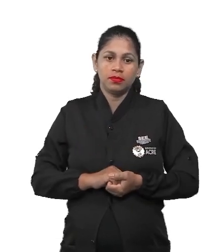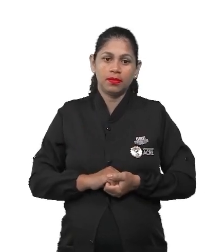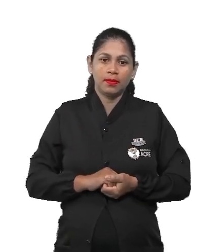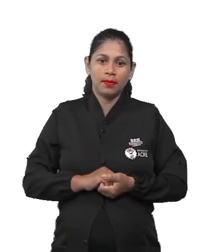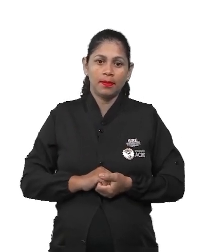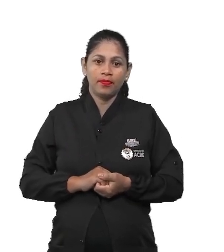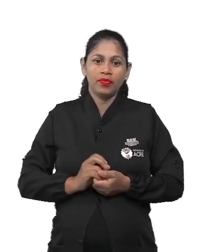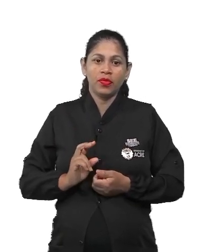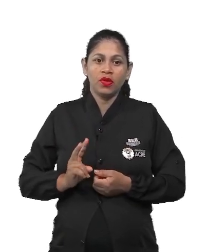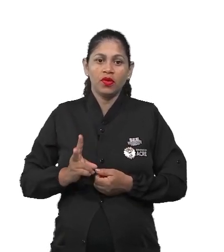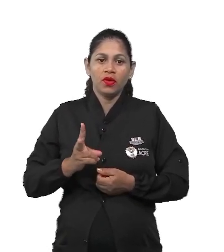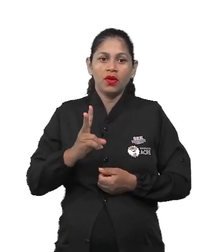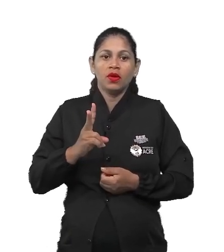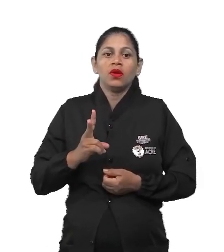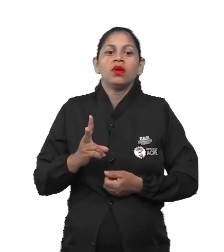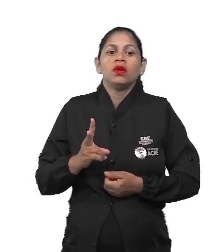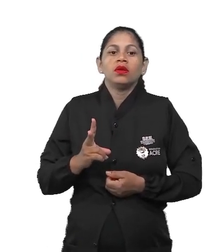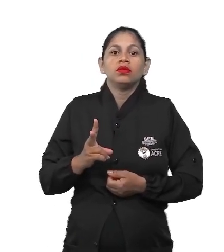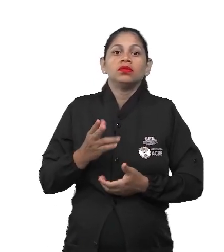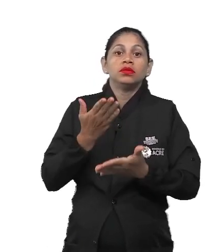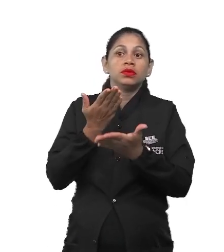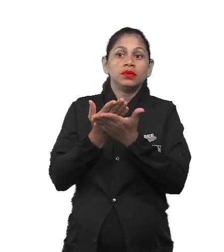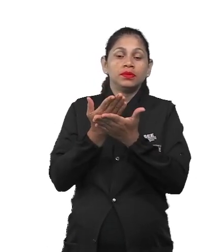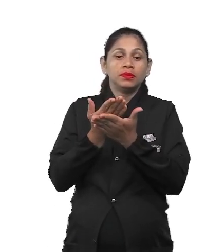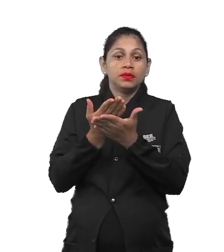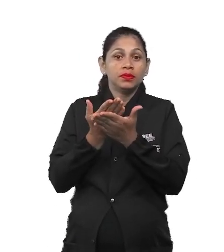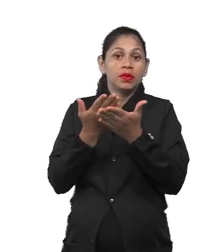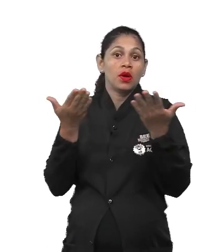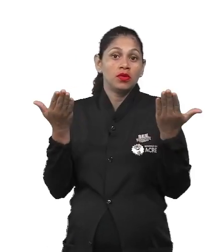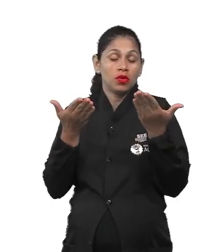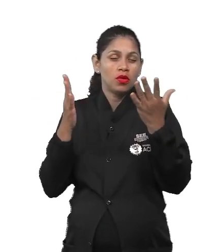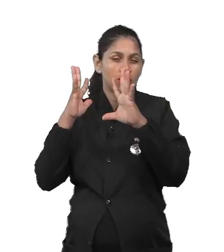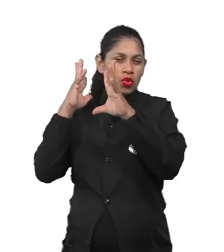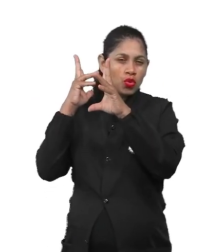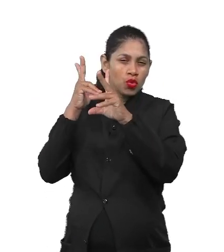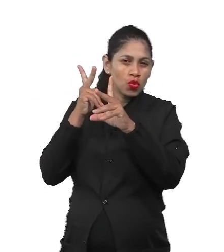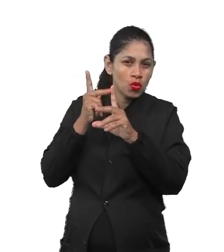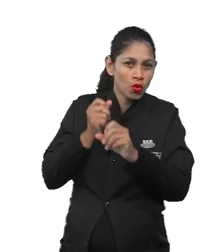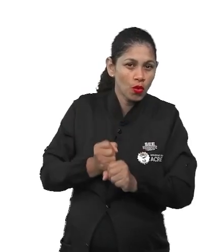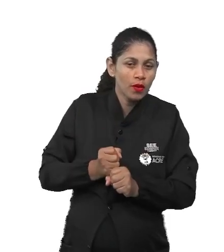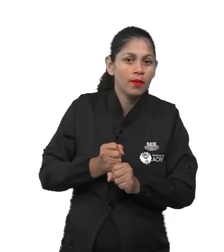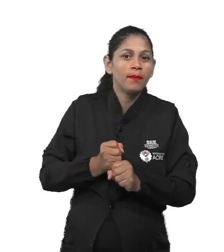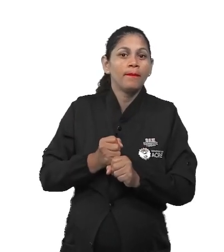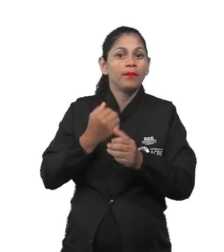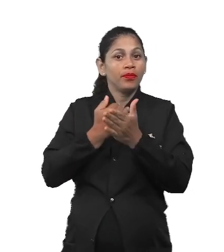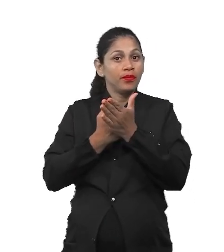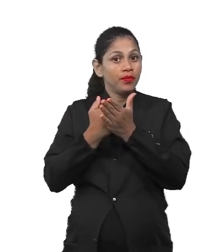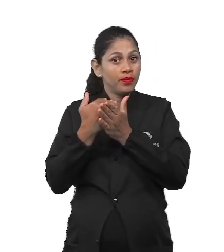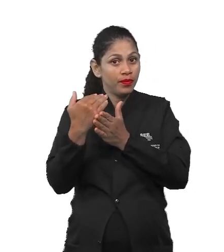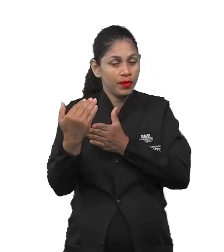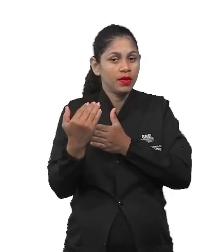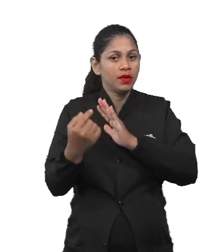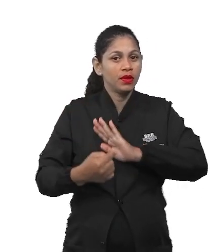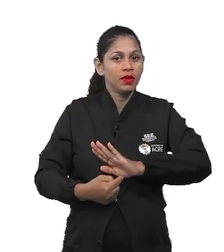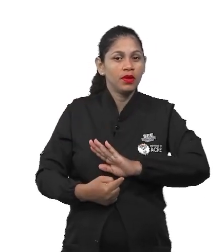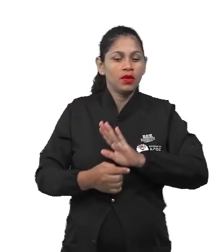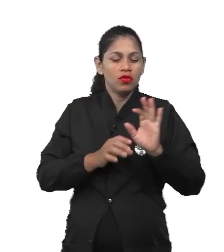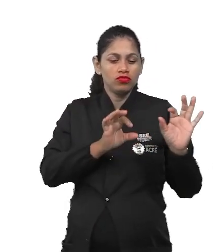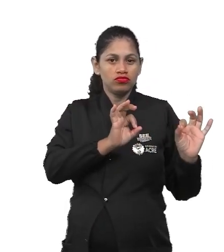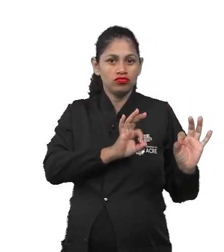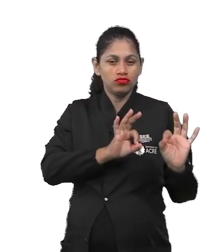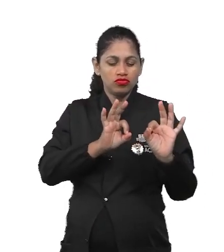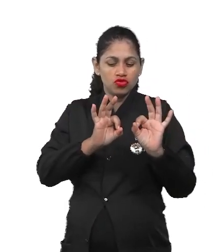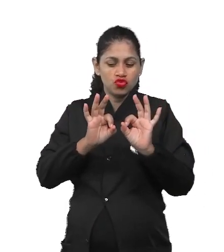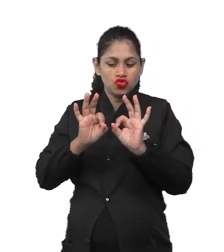Continuando. Essa foi a nossa aula de hoje. Vamos fazer um breve resumo. No início da aula, nós fizemos uma linha do tempo,